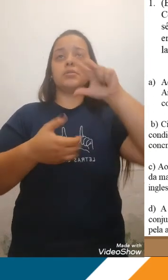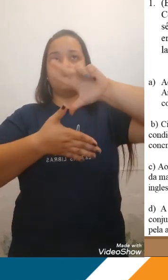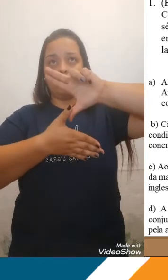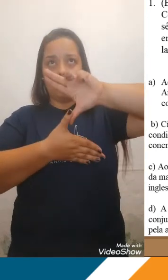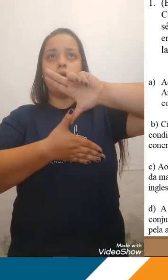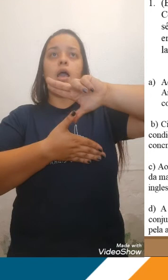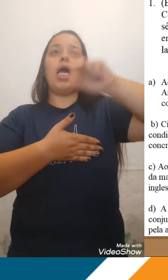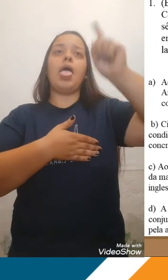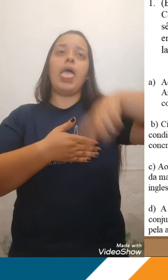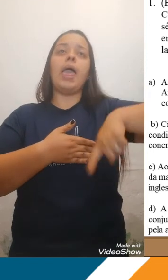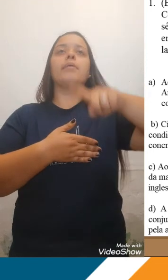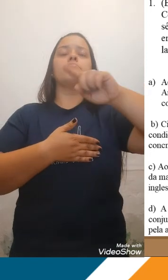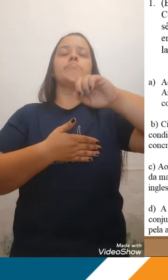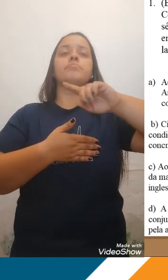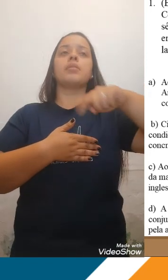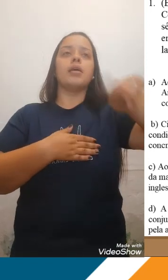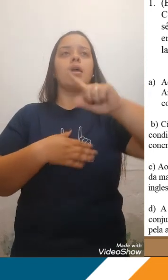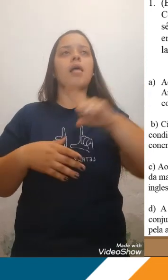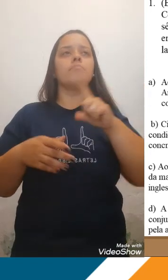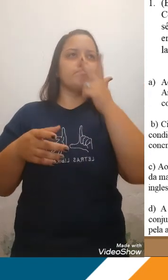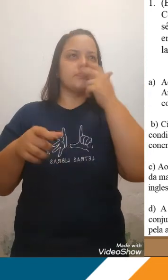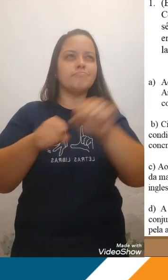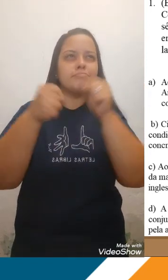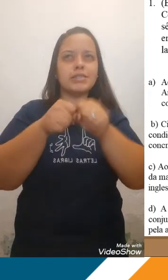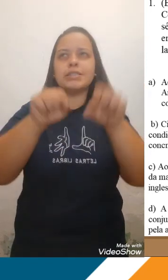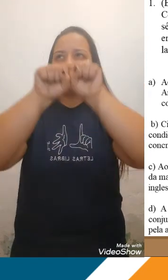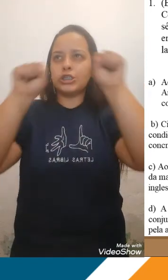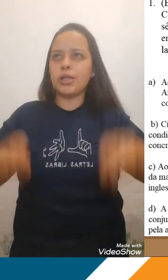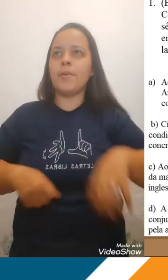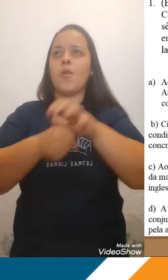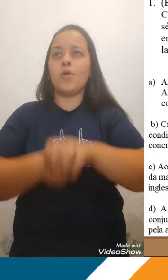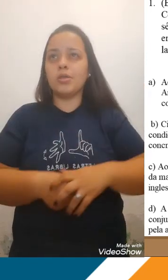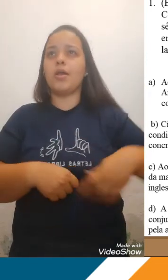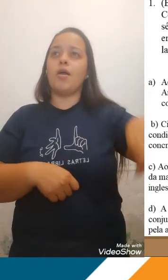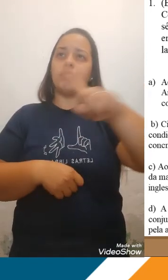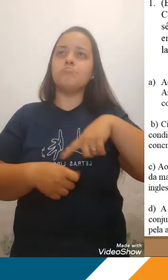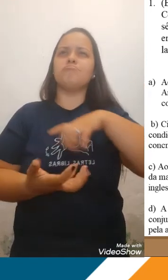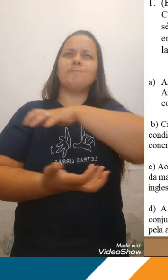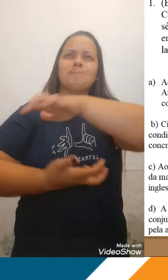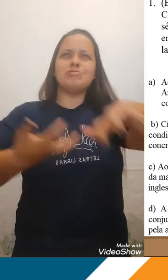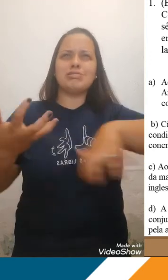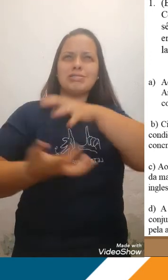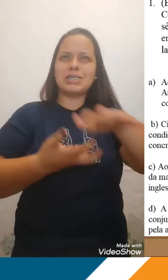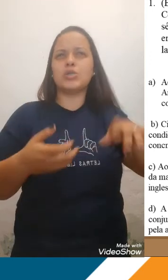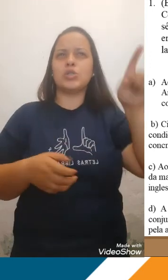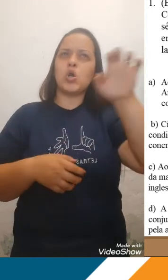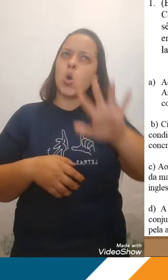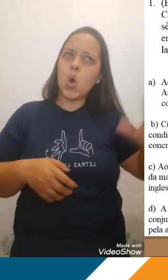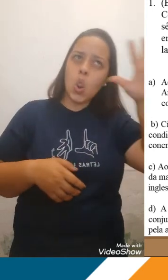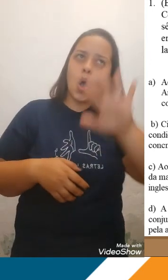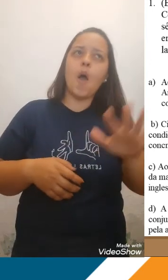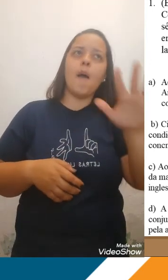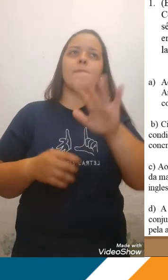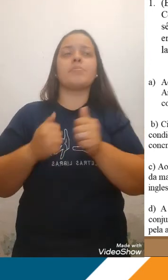passo inicial do desmonte do antigo sistema colonial. As ondas revolucionárias que sacudiram a Europa ocidental na